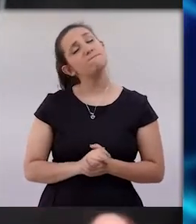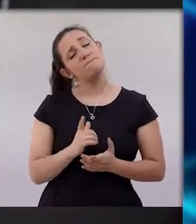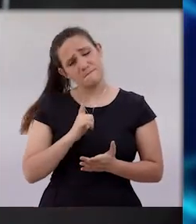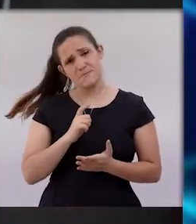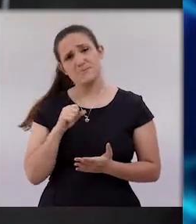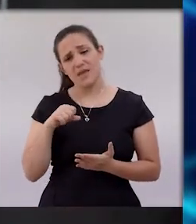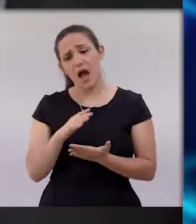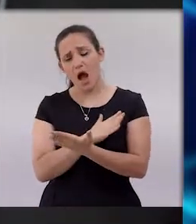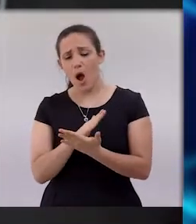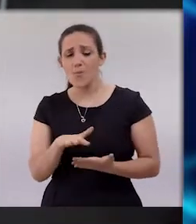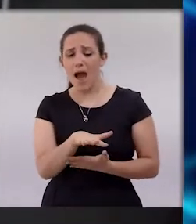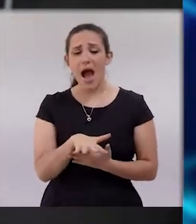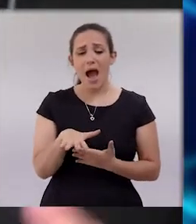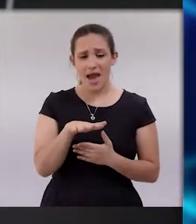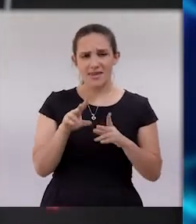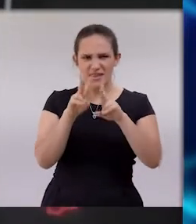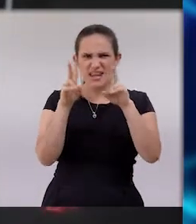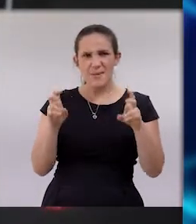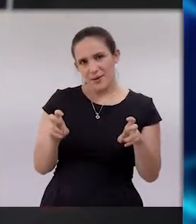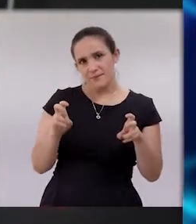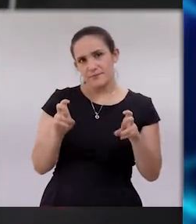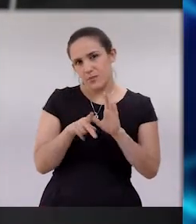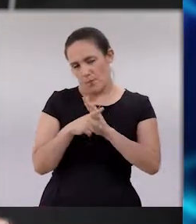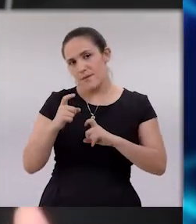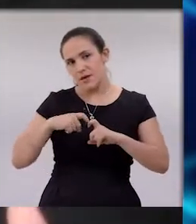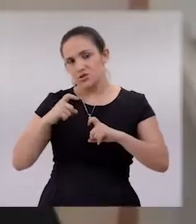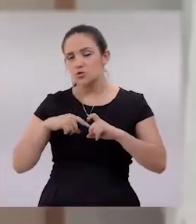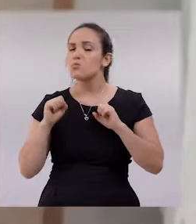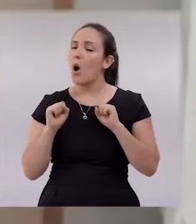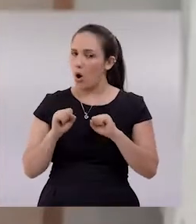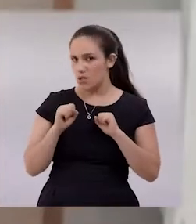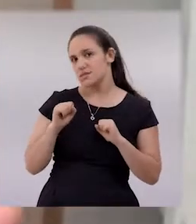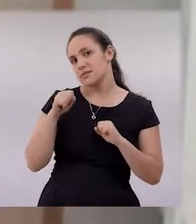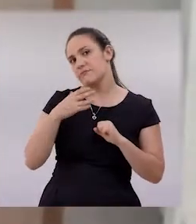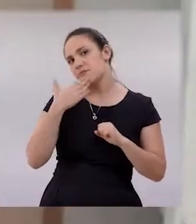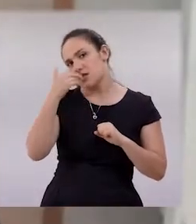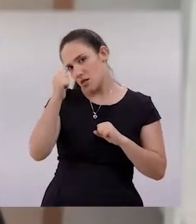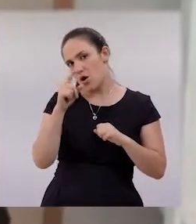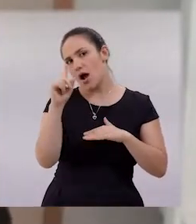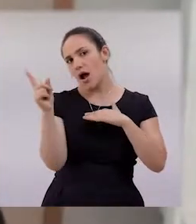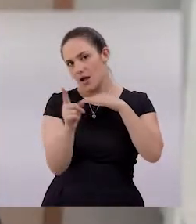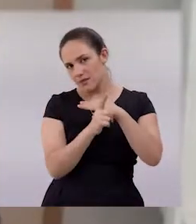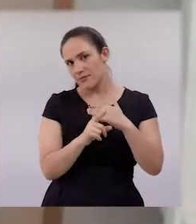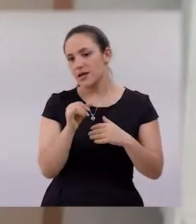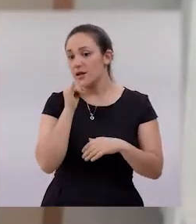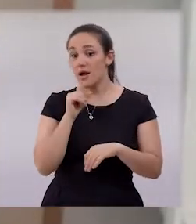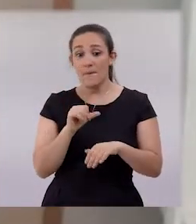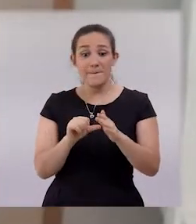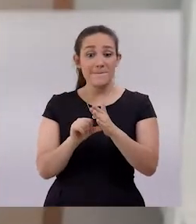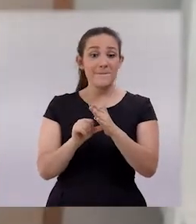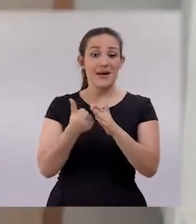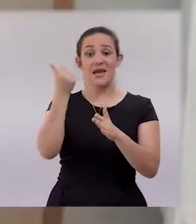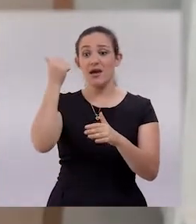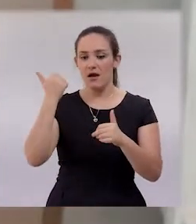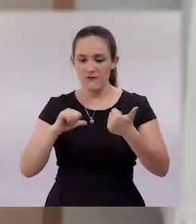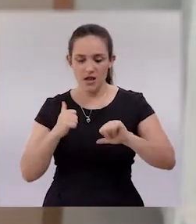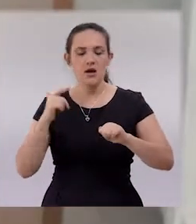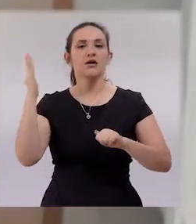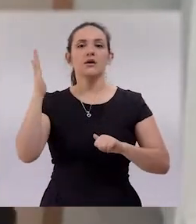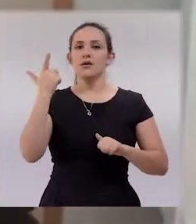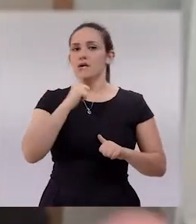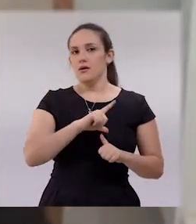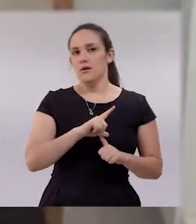existem as especialidades que podem, desde um primeiro momento, fazer avaliação através